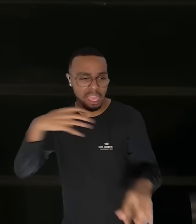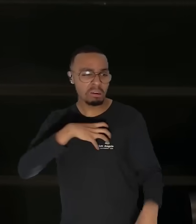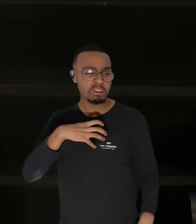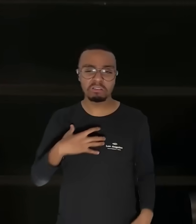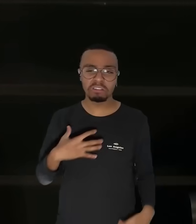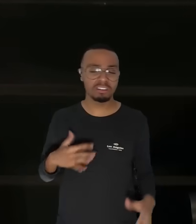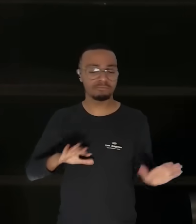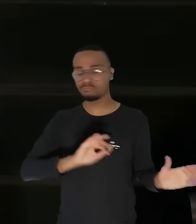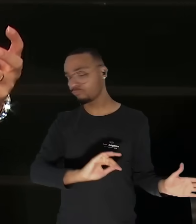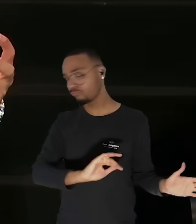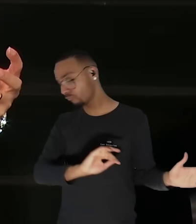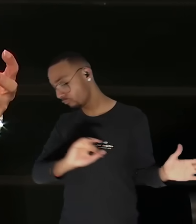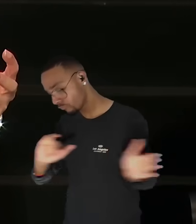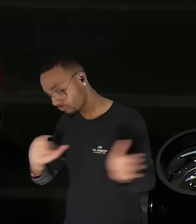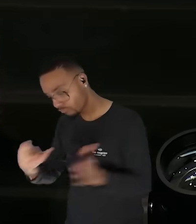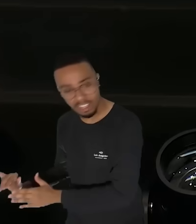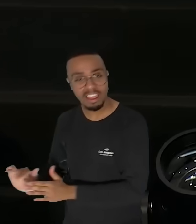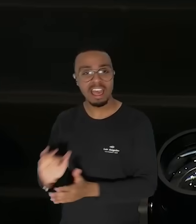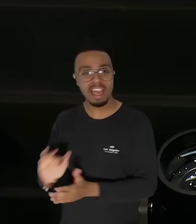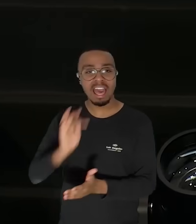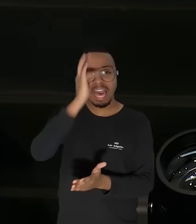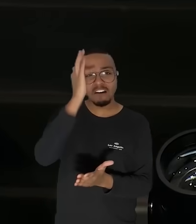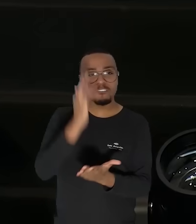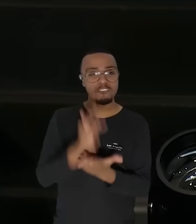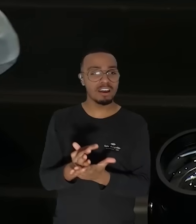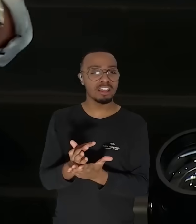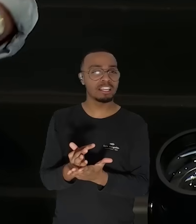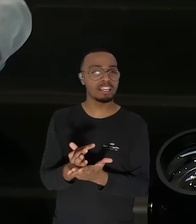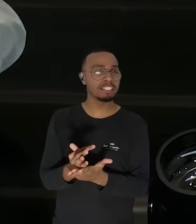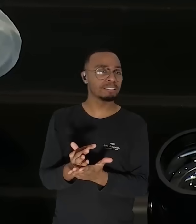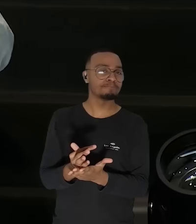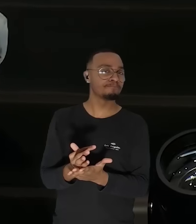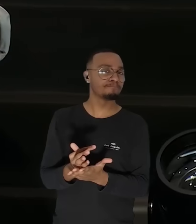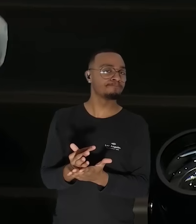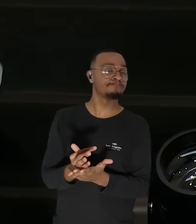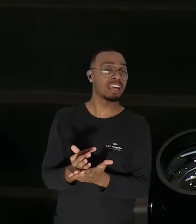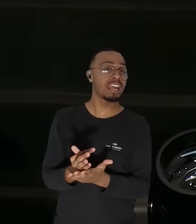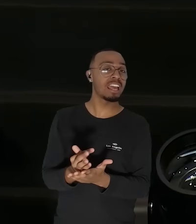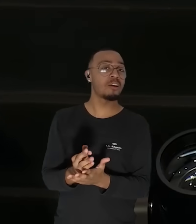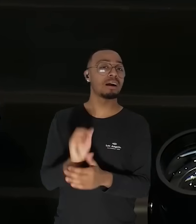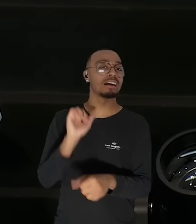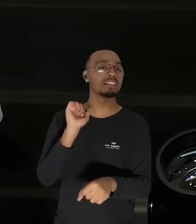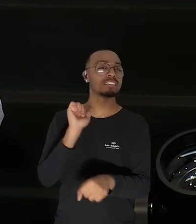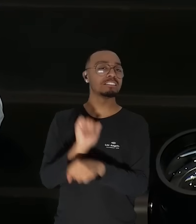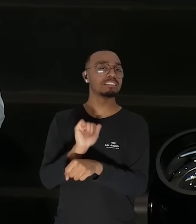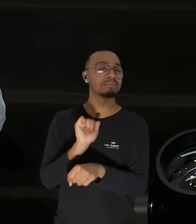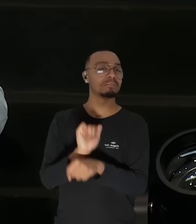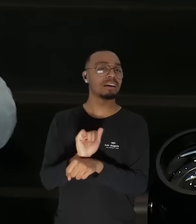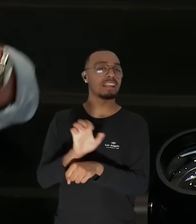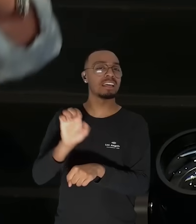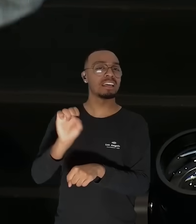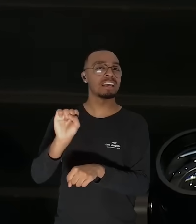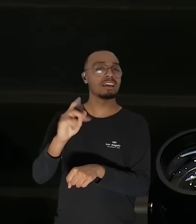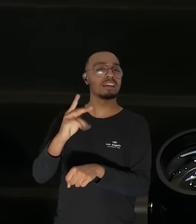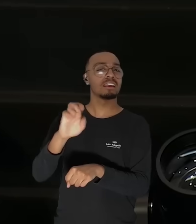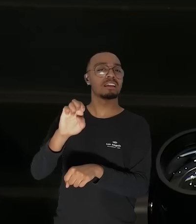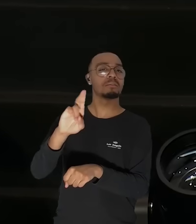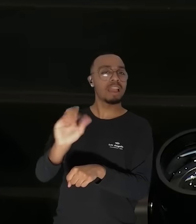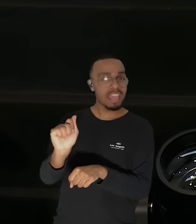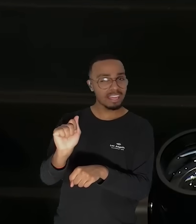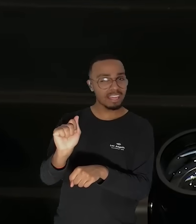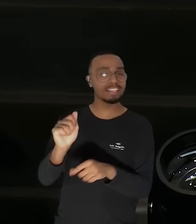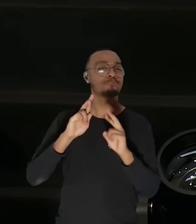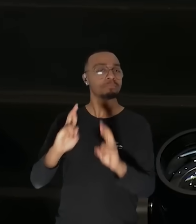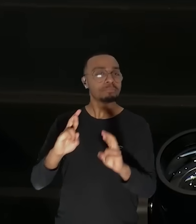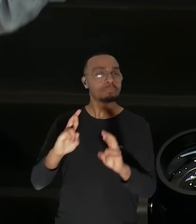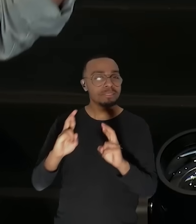fé não existe. A fé é uma espera. A fé é uma